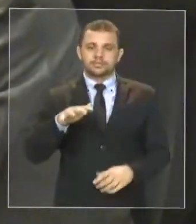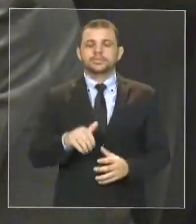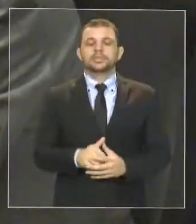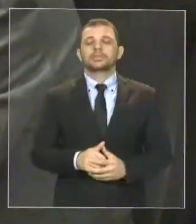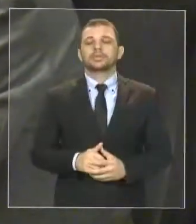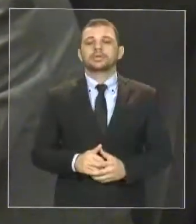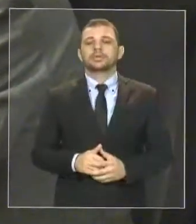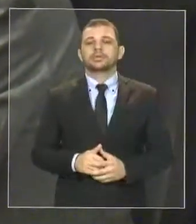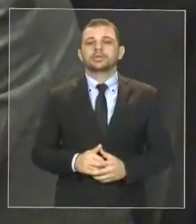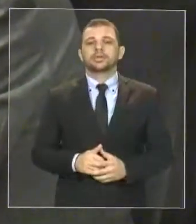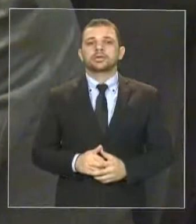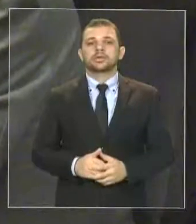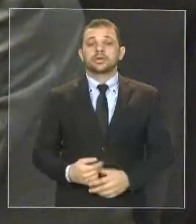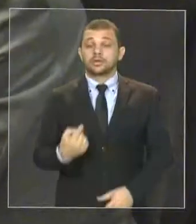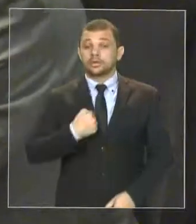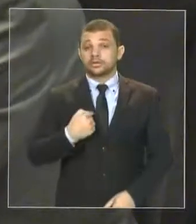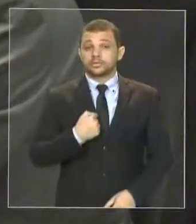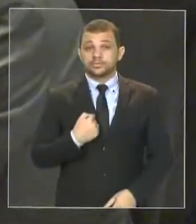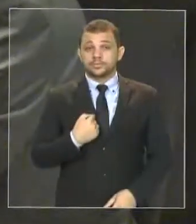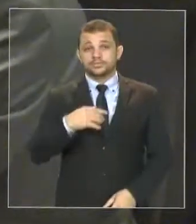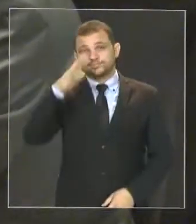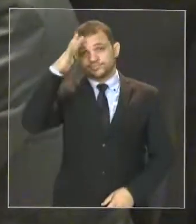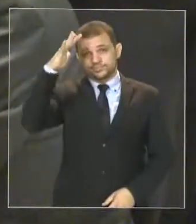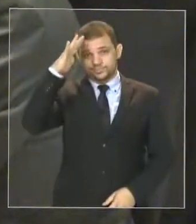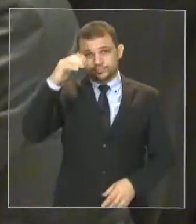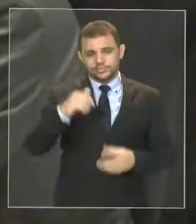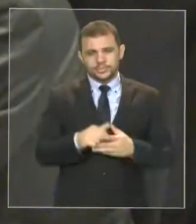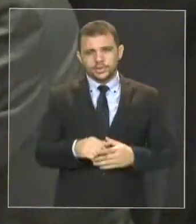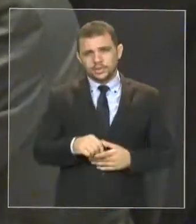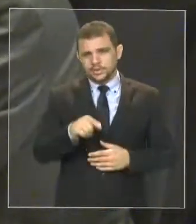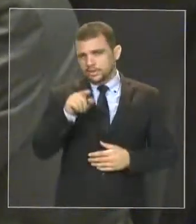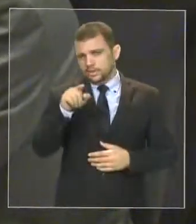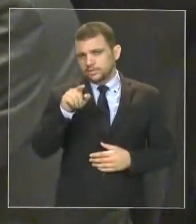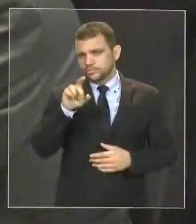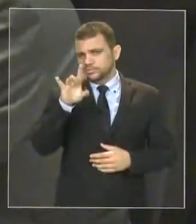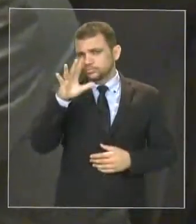Eu fico imaginando, será que isso é coisa da sua cabeça?